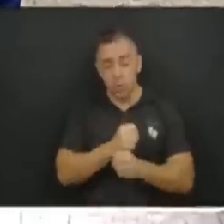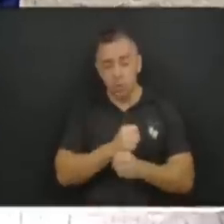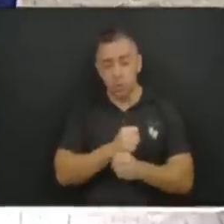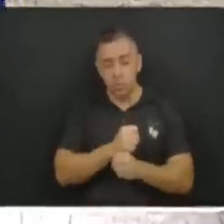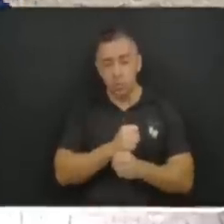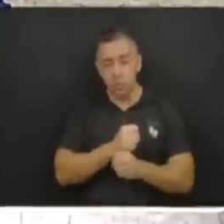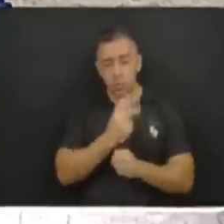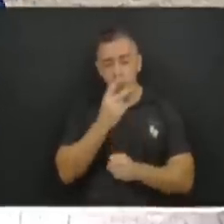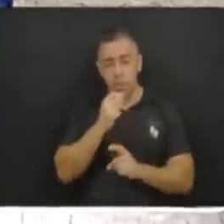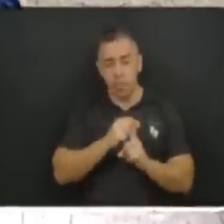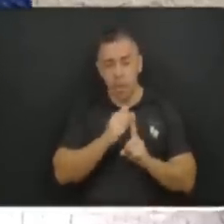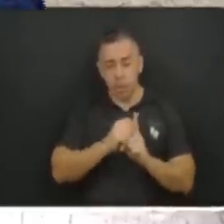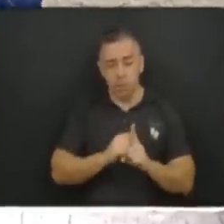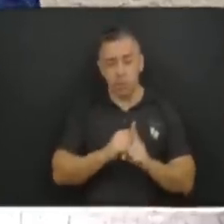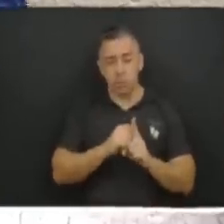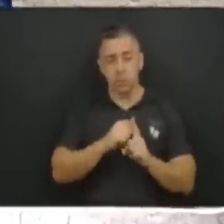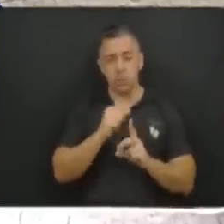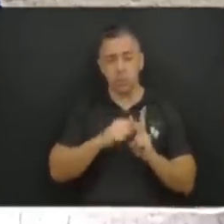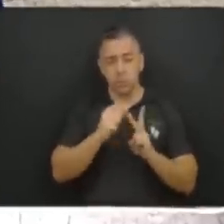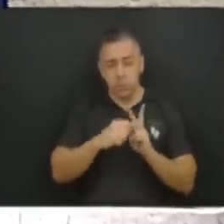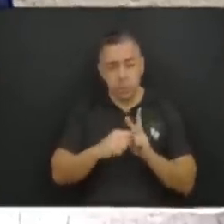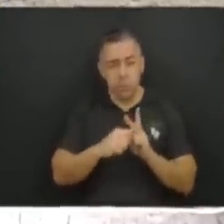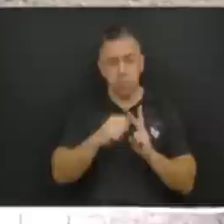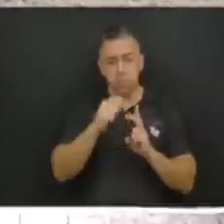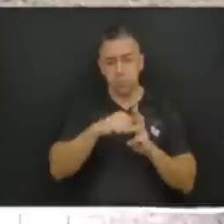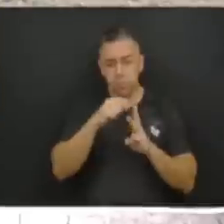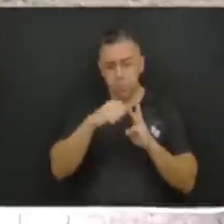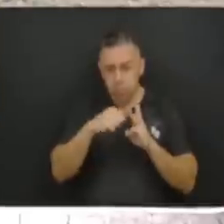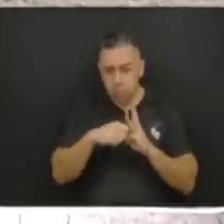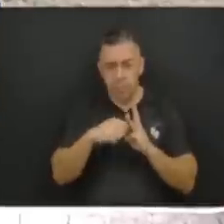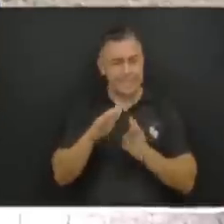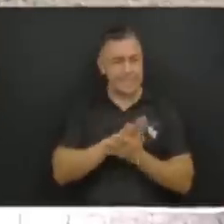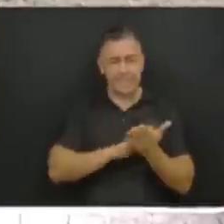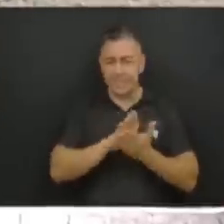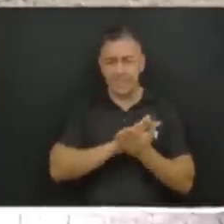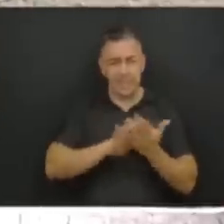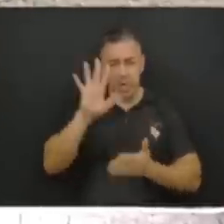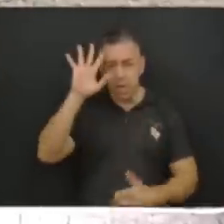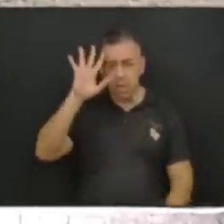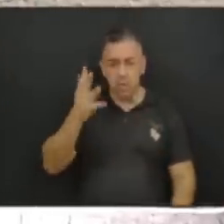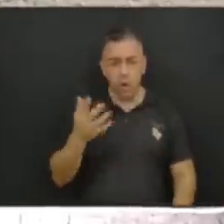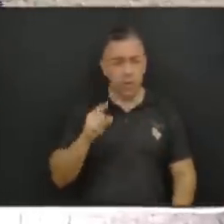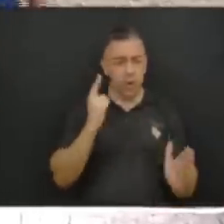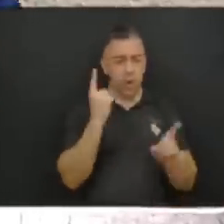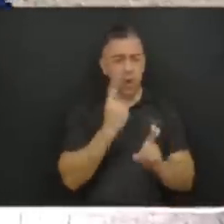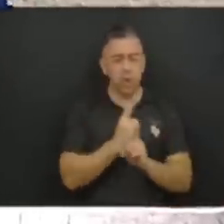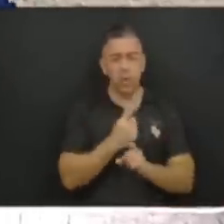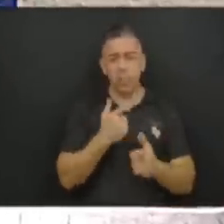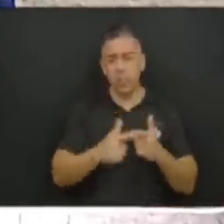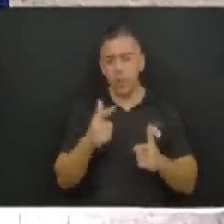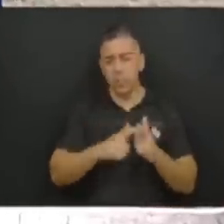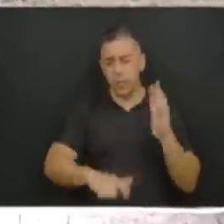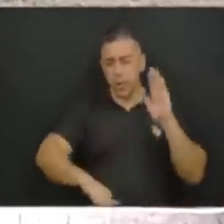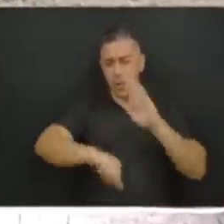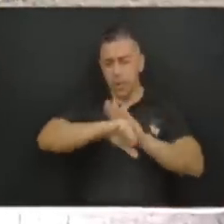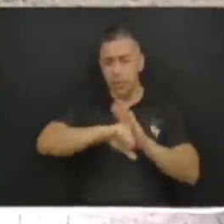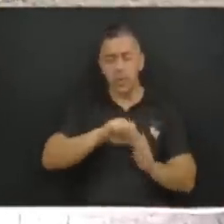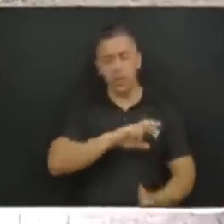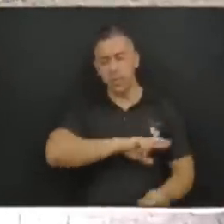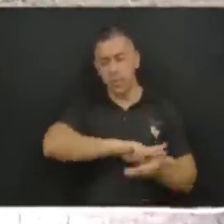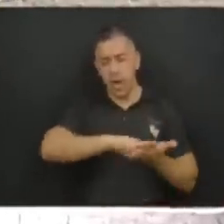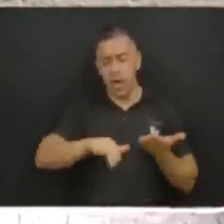pois vezes três meses e não a solução de um creme Onde existem diversas testemunhas